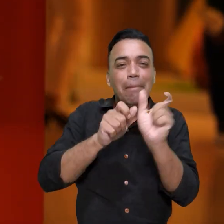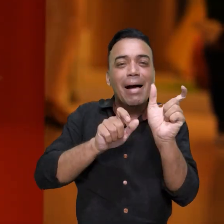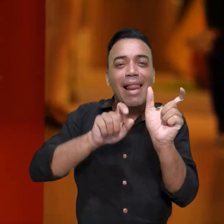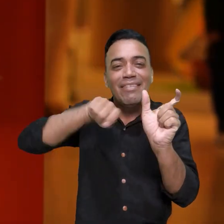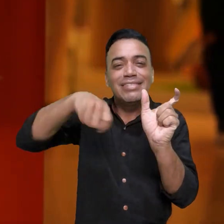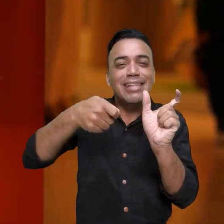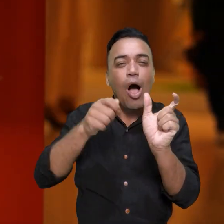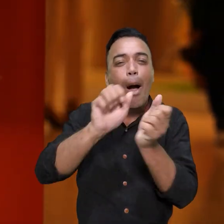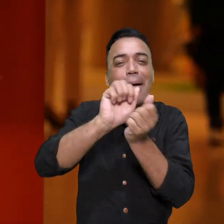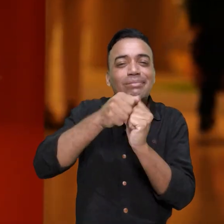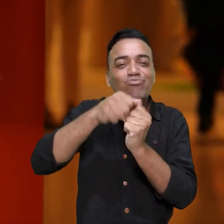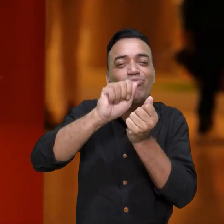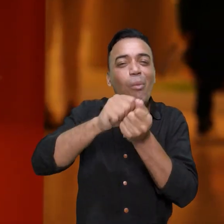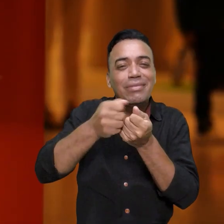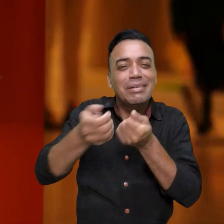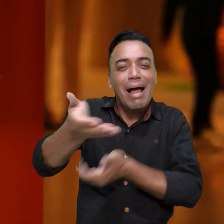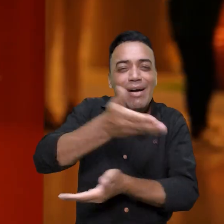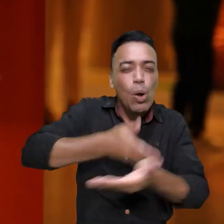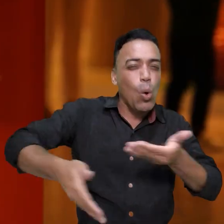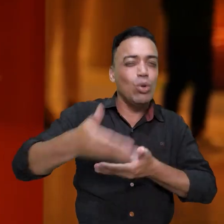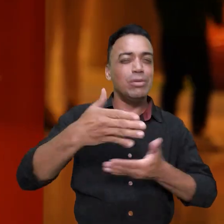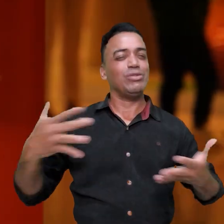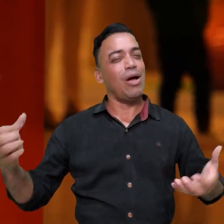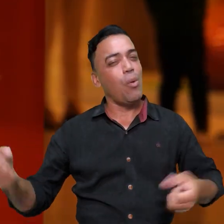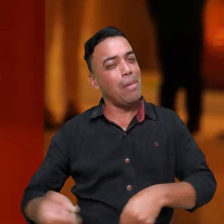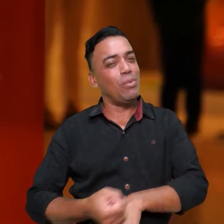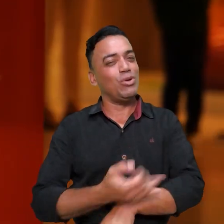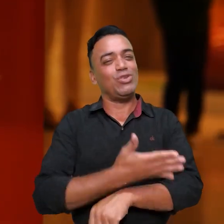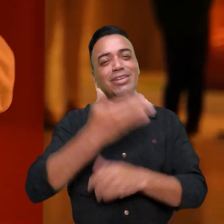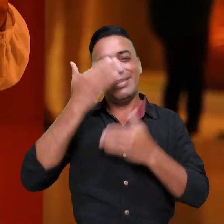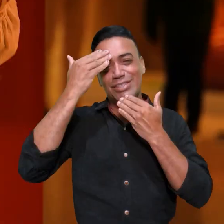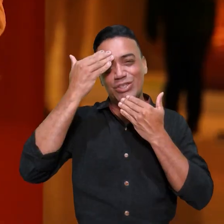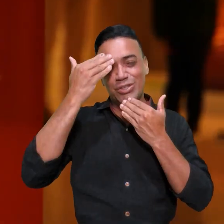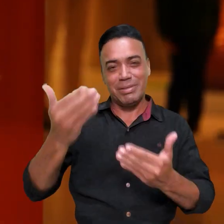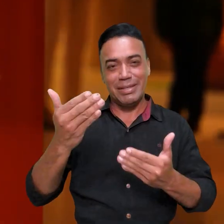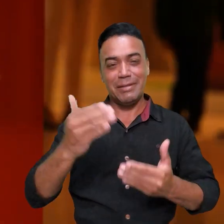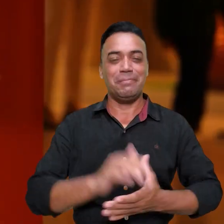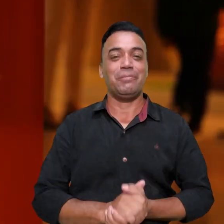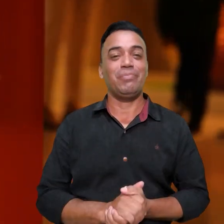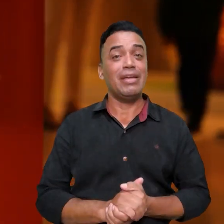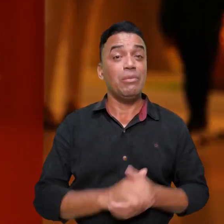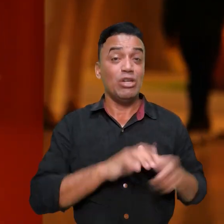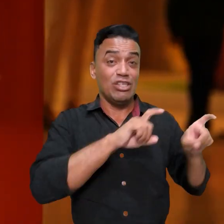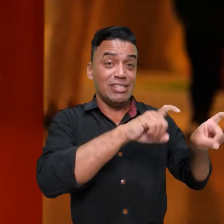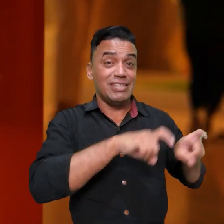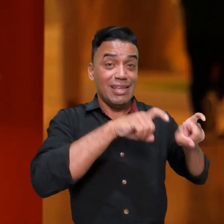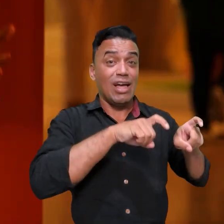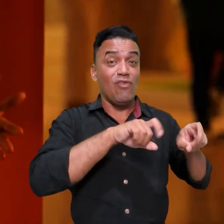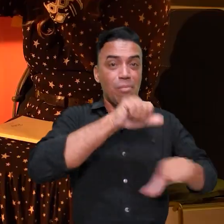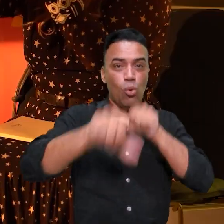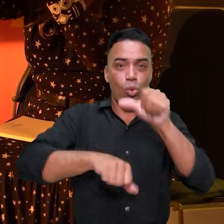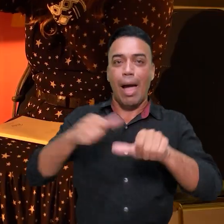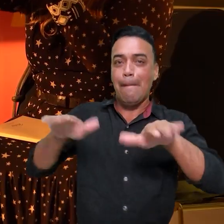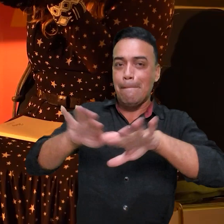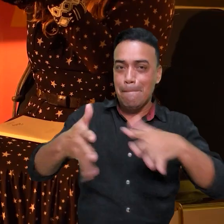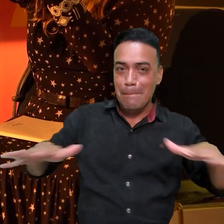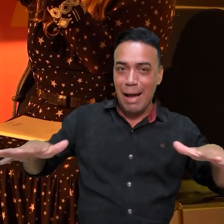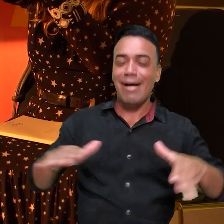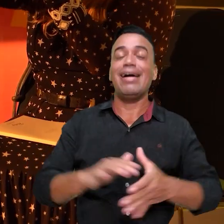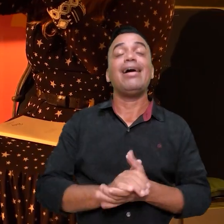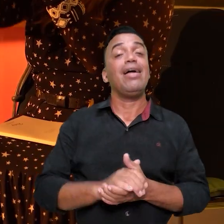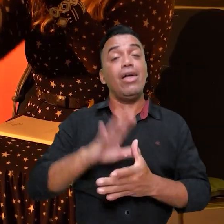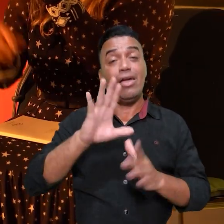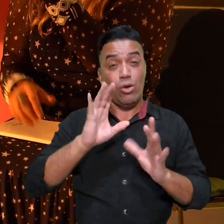palavra e aí dar essa contribuição que foi emocionante. Obrigada. É por isso que o sertão vai virar mar, né? Eu queria